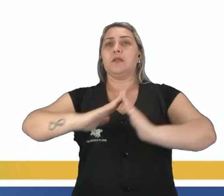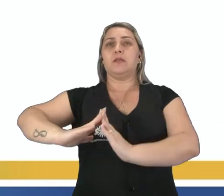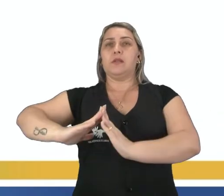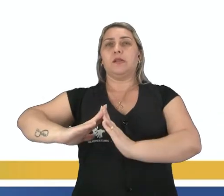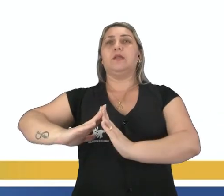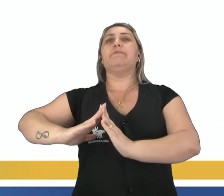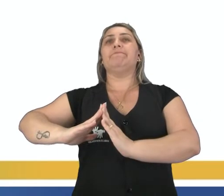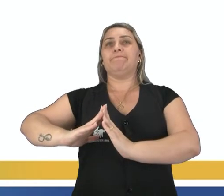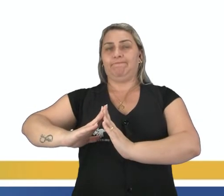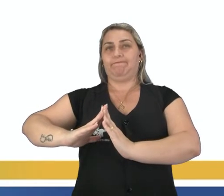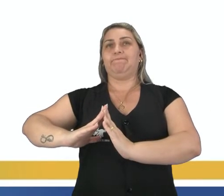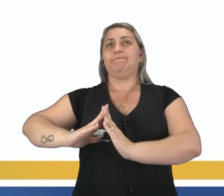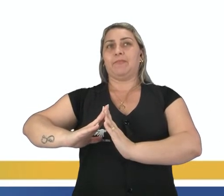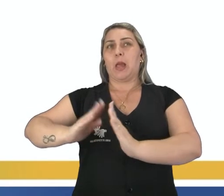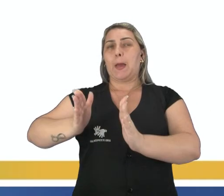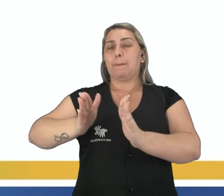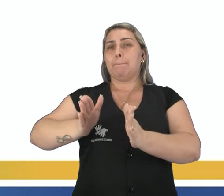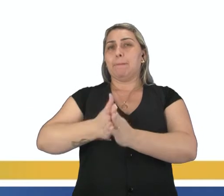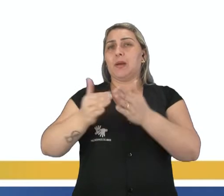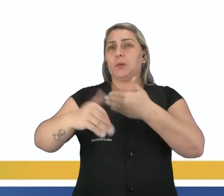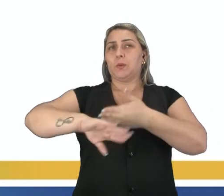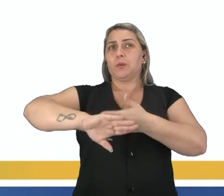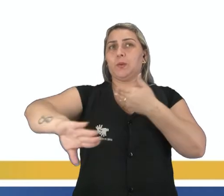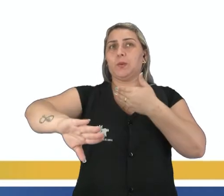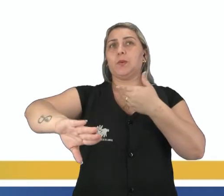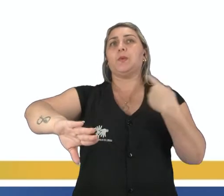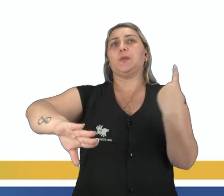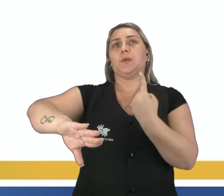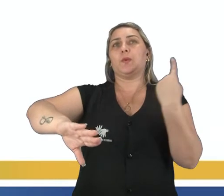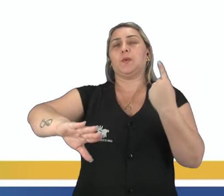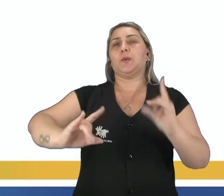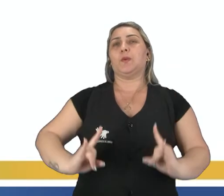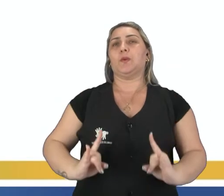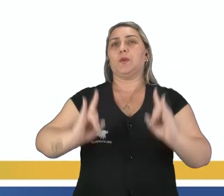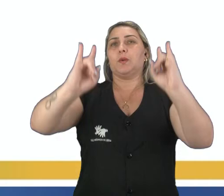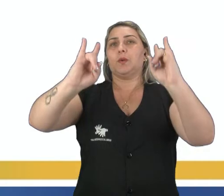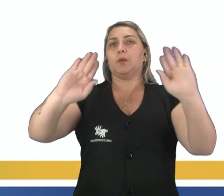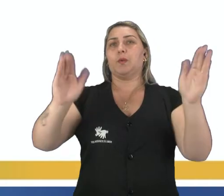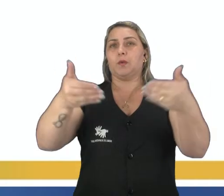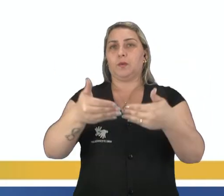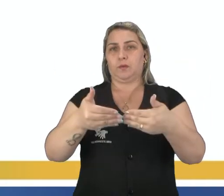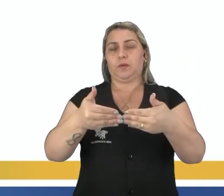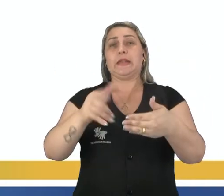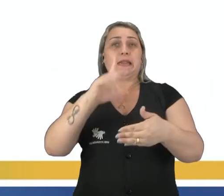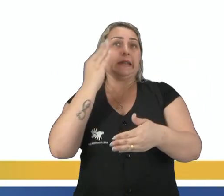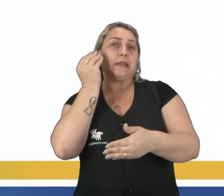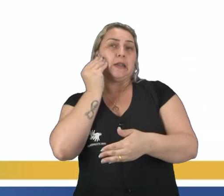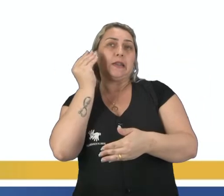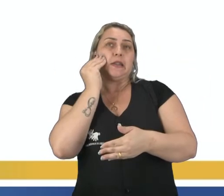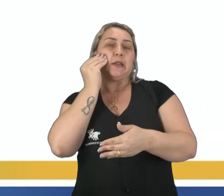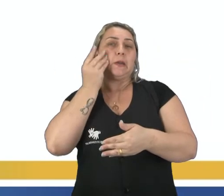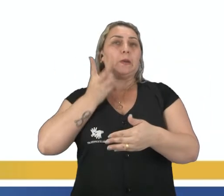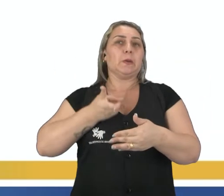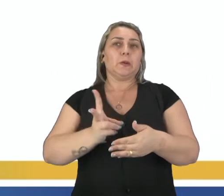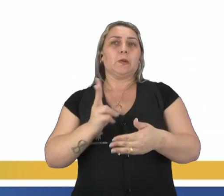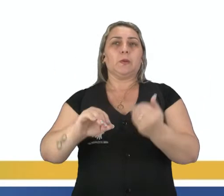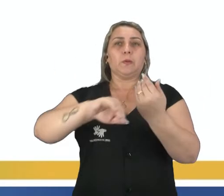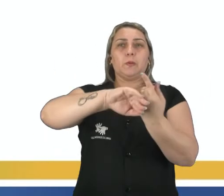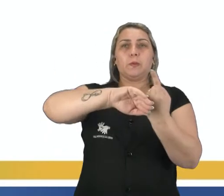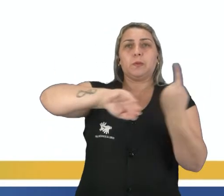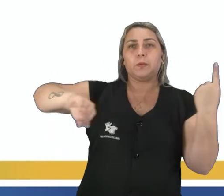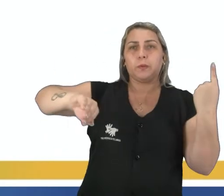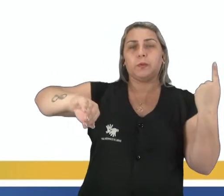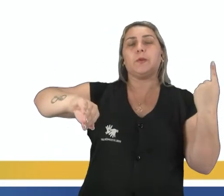periferização espacial das classes mais abastadas, isolando-se em condomínios fechados, tentando se manter